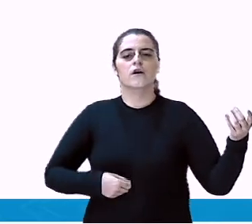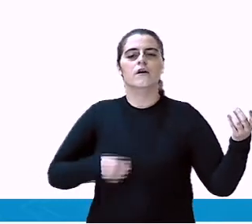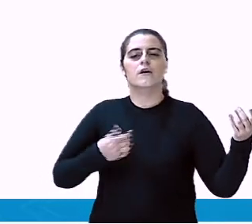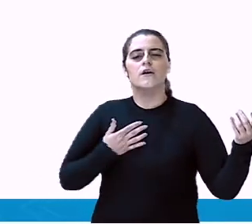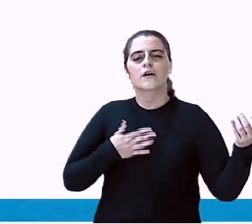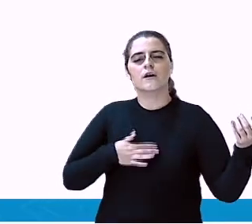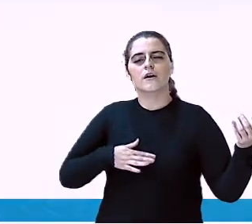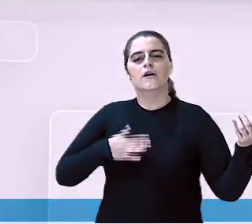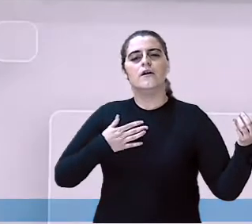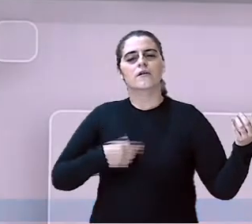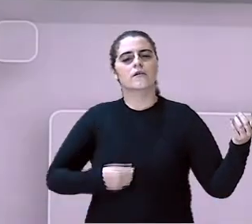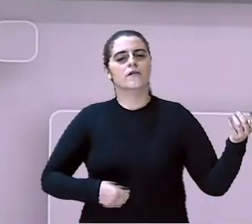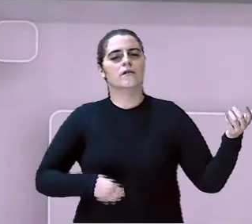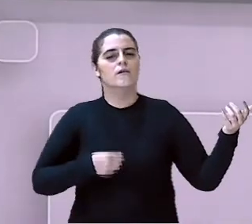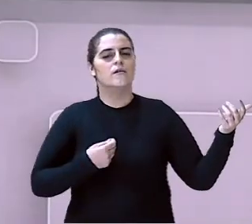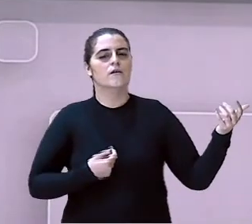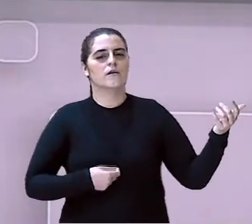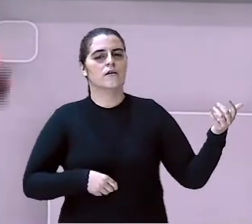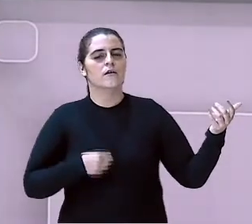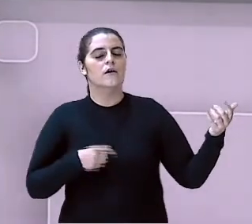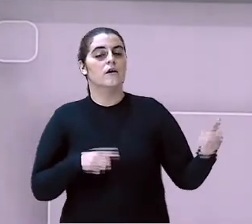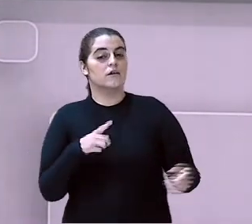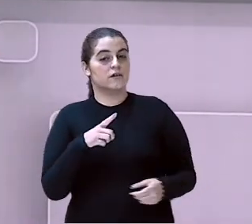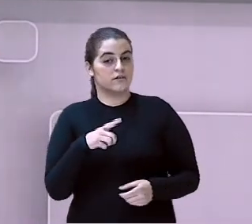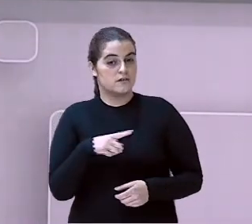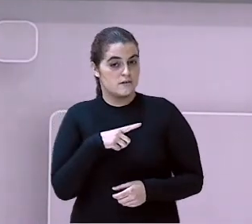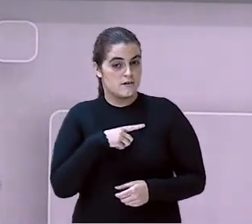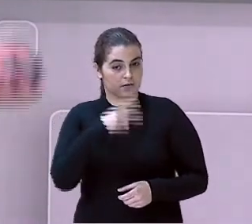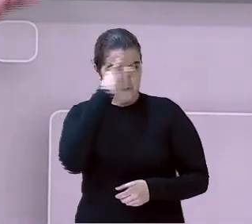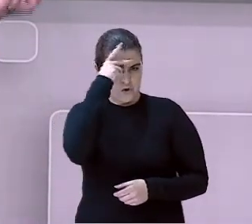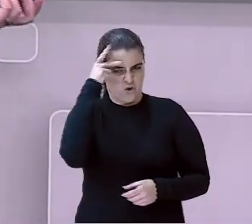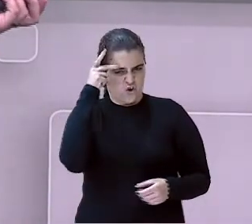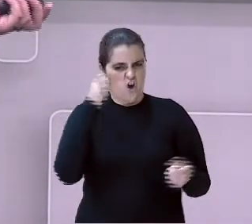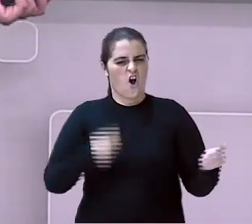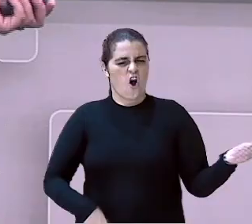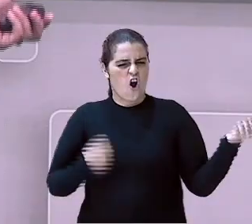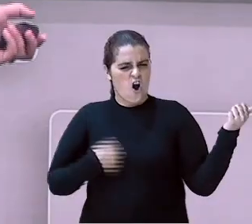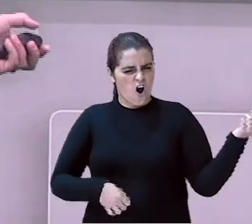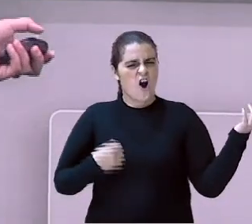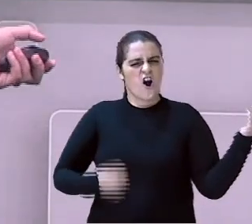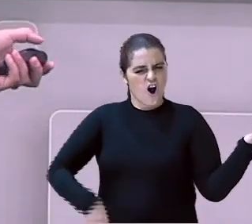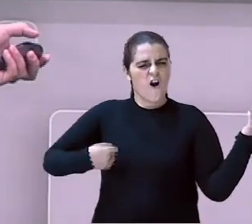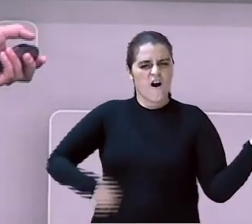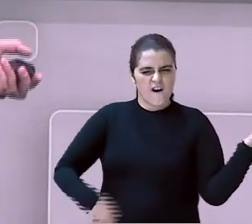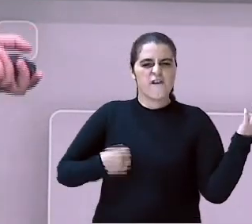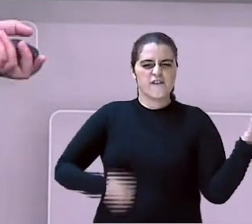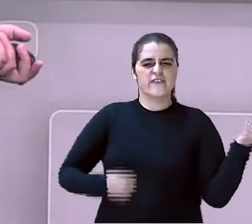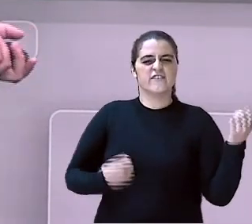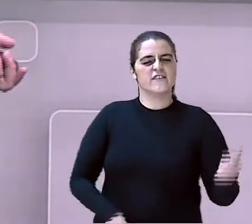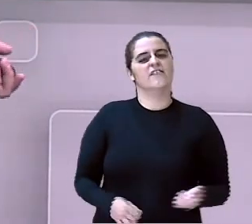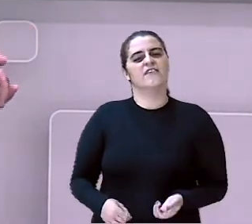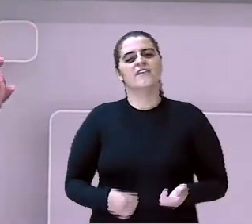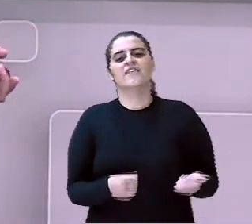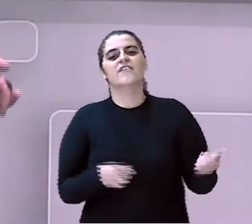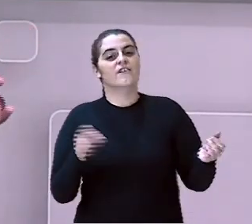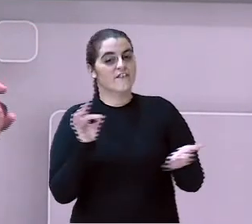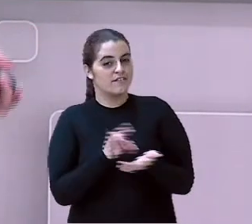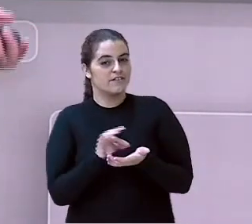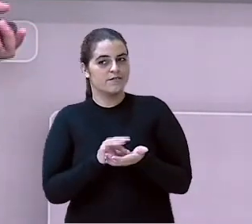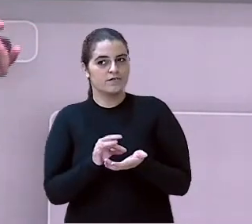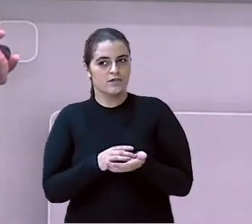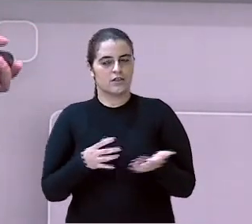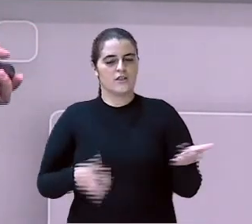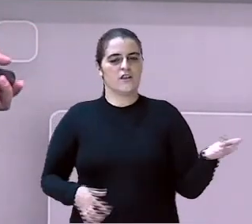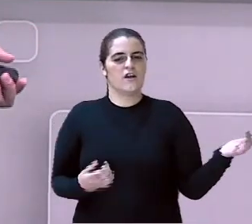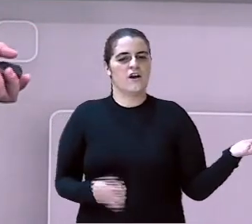som gostoso de ouvir. Mas tem gente aí que gosta de um rock and roll, não é mesmo? E o rock and roll a gente usa